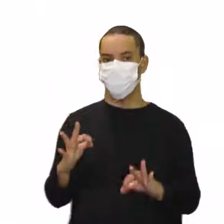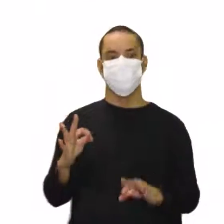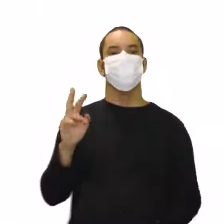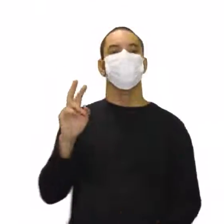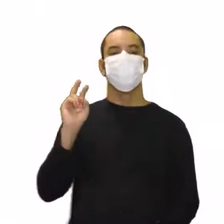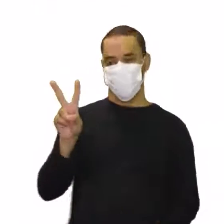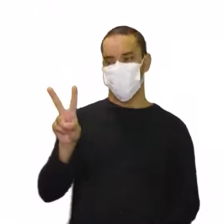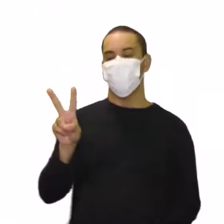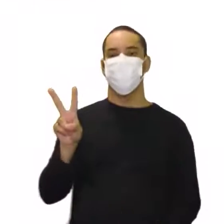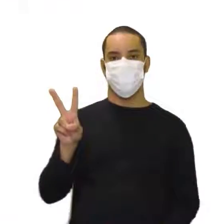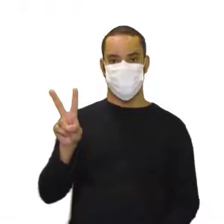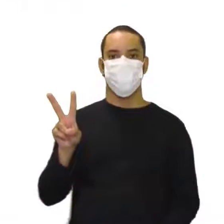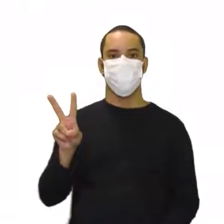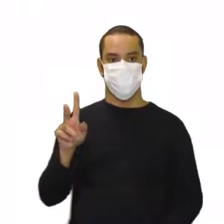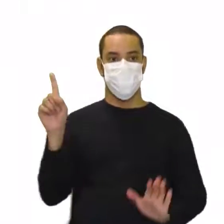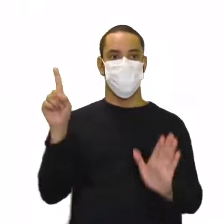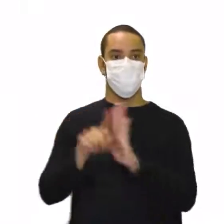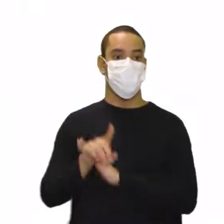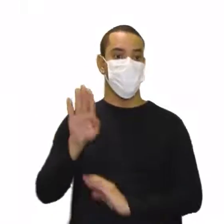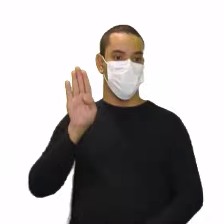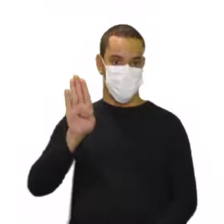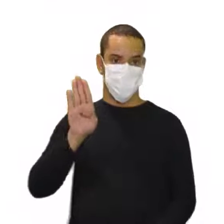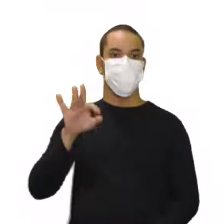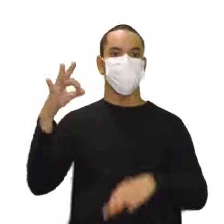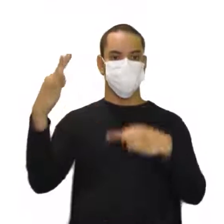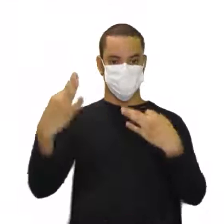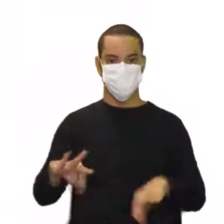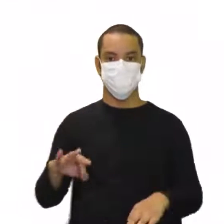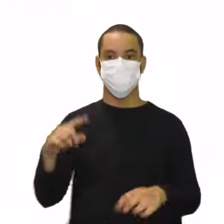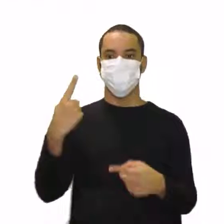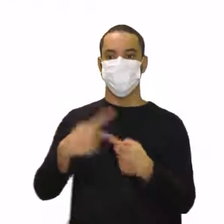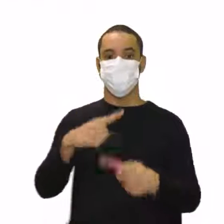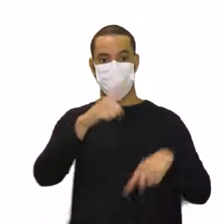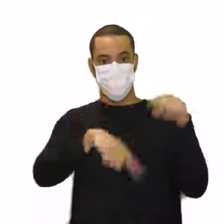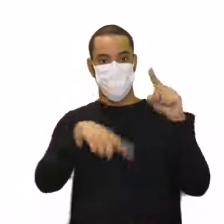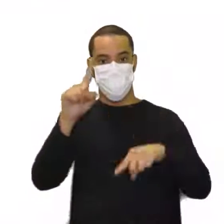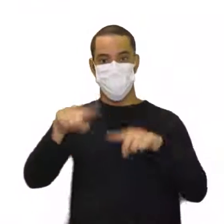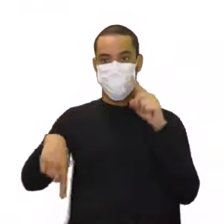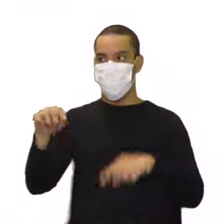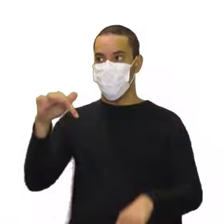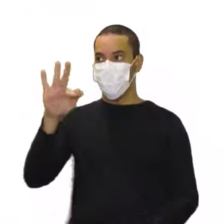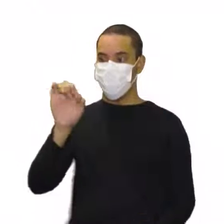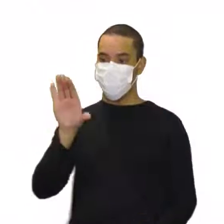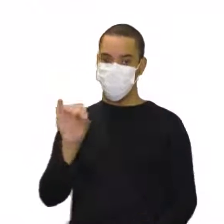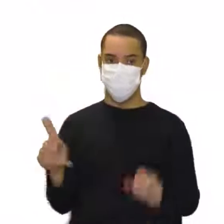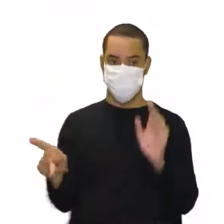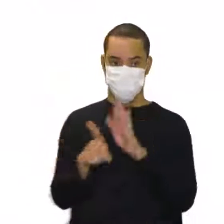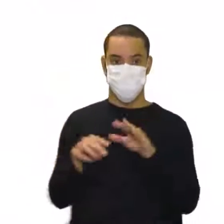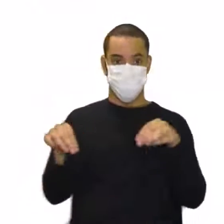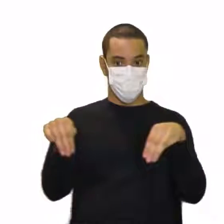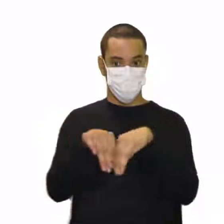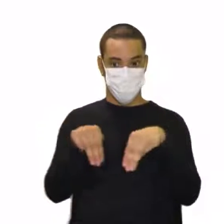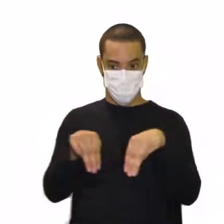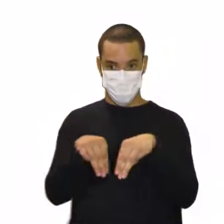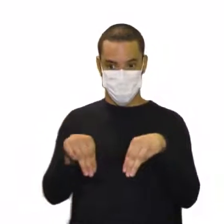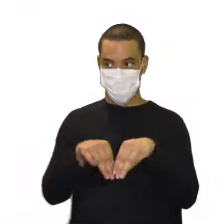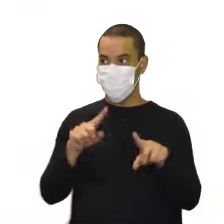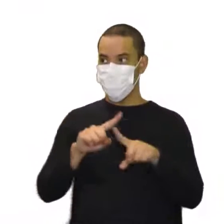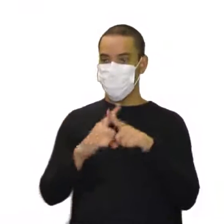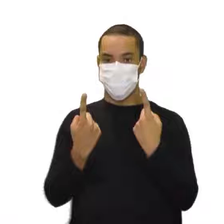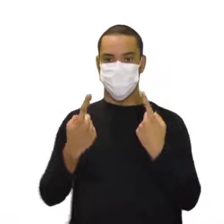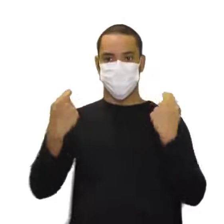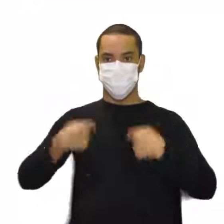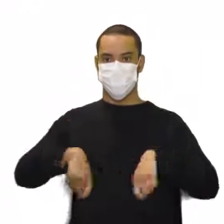questão 2. É exatamente por variar o fluxo magnético. Mas para isso, né, tem